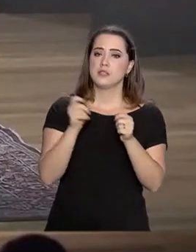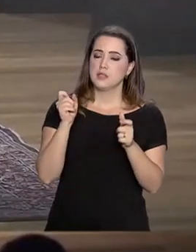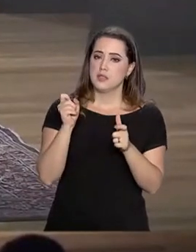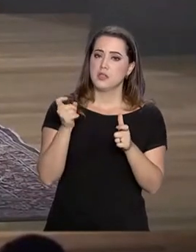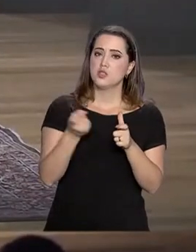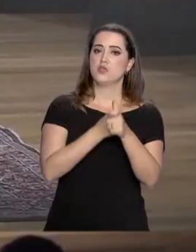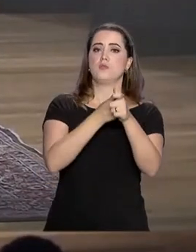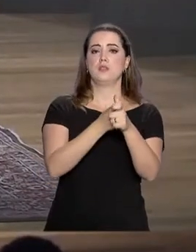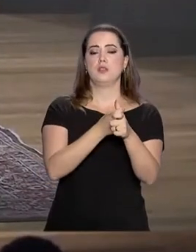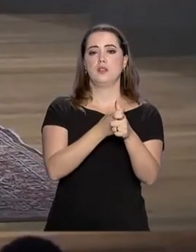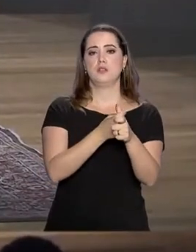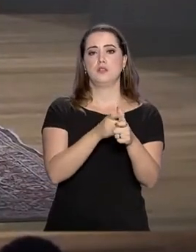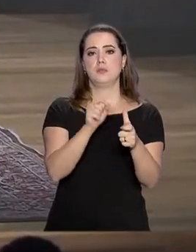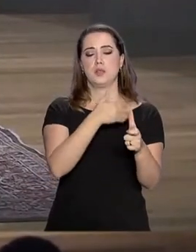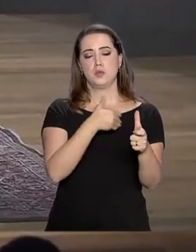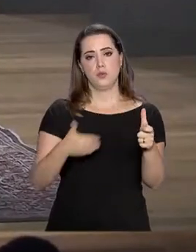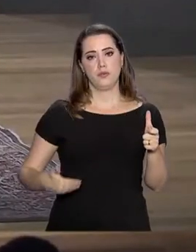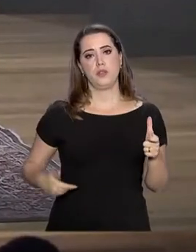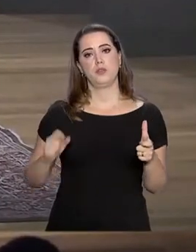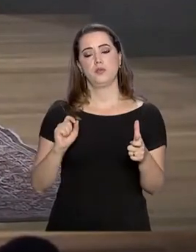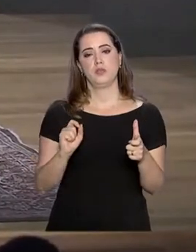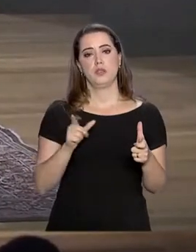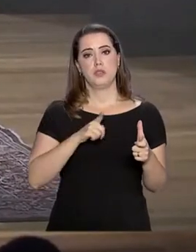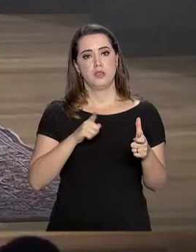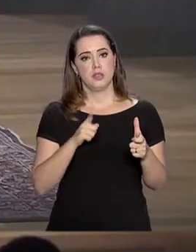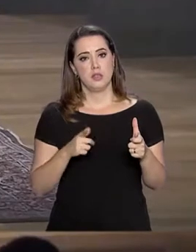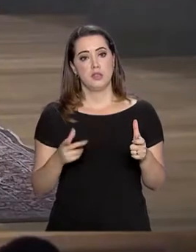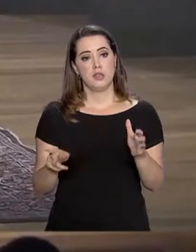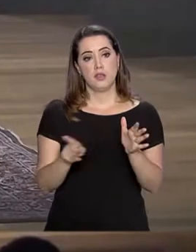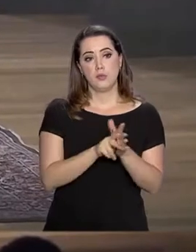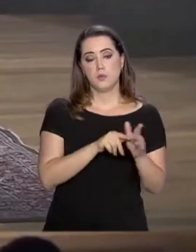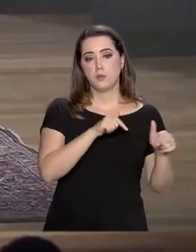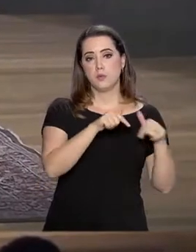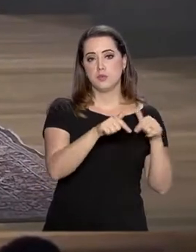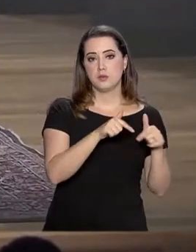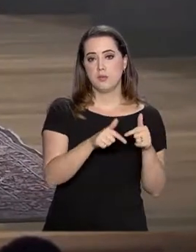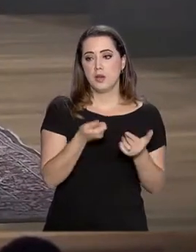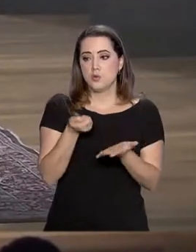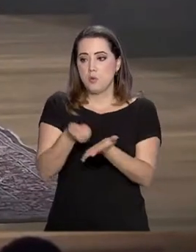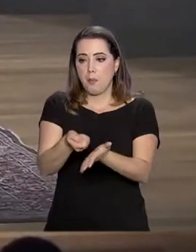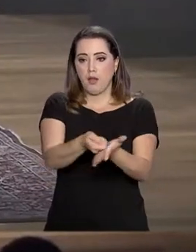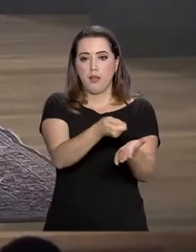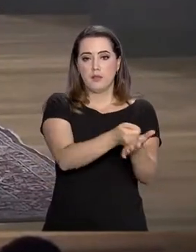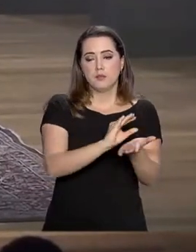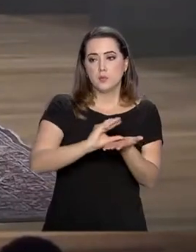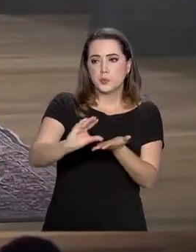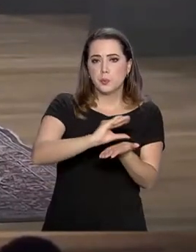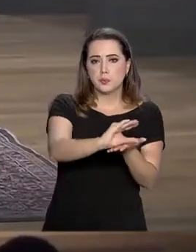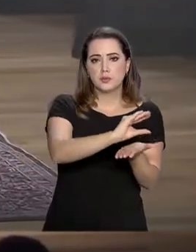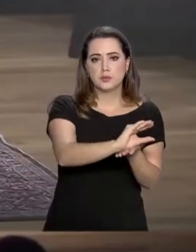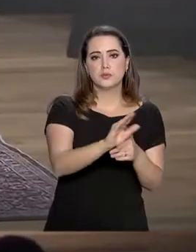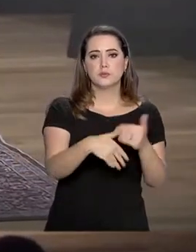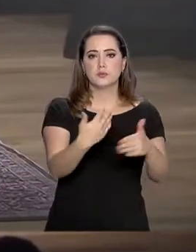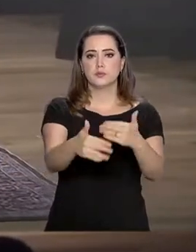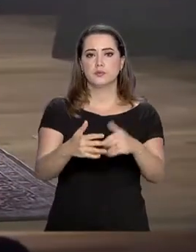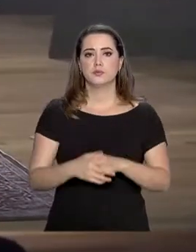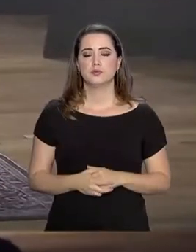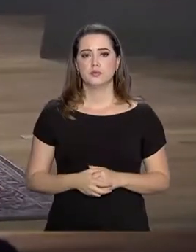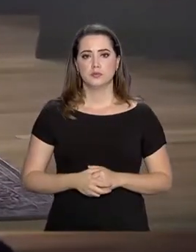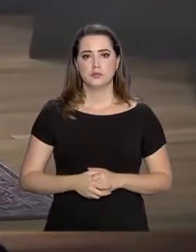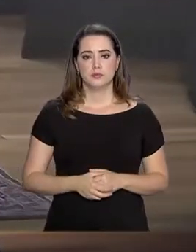dívida para que o governo tenha as suas atividades de custeio e investimento funcionando.